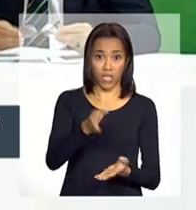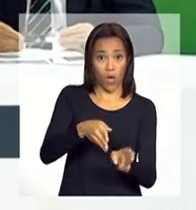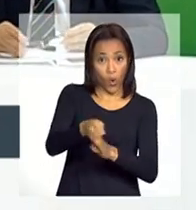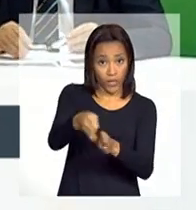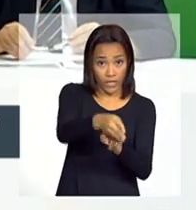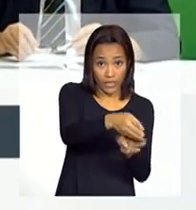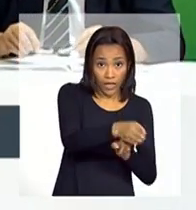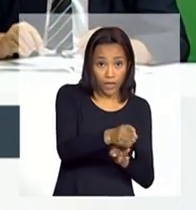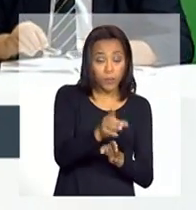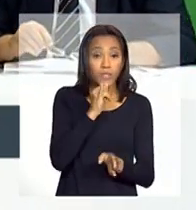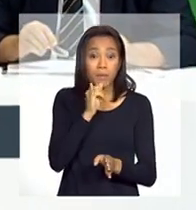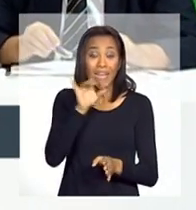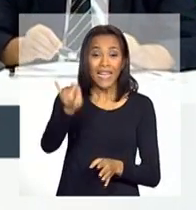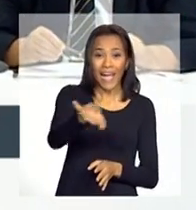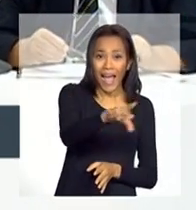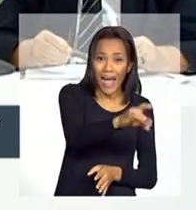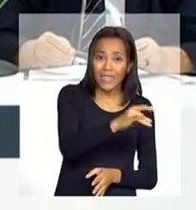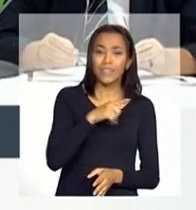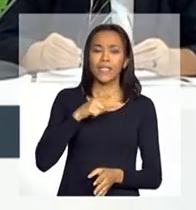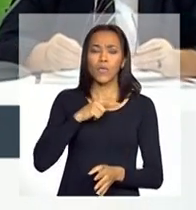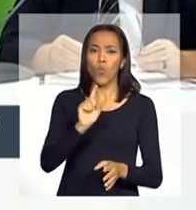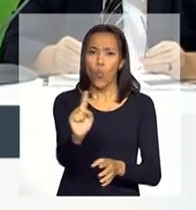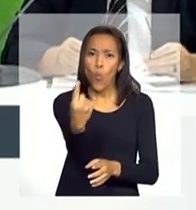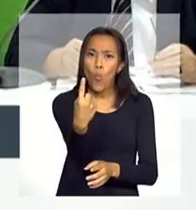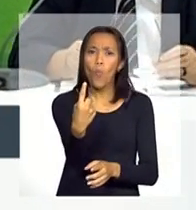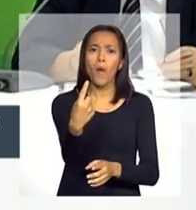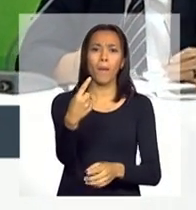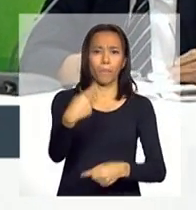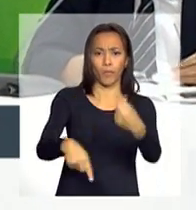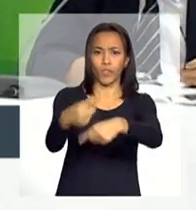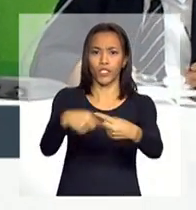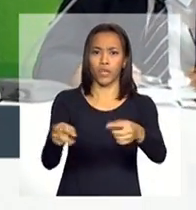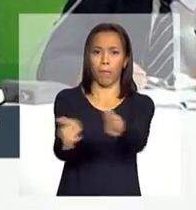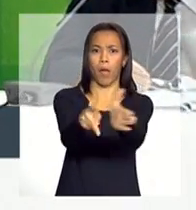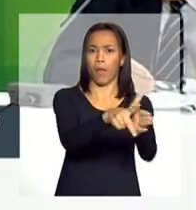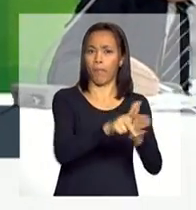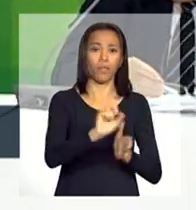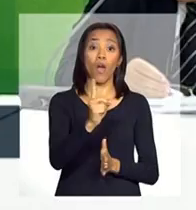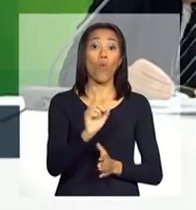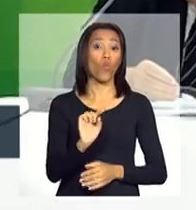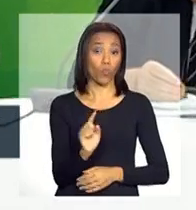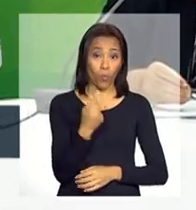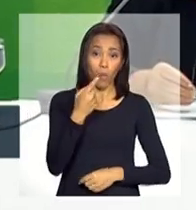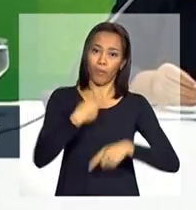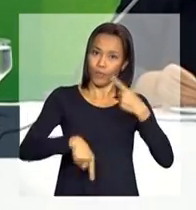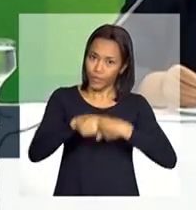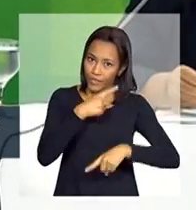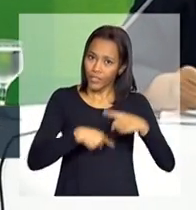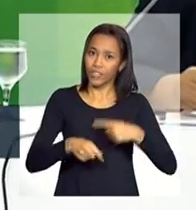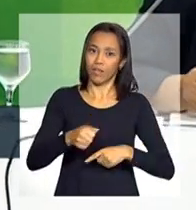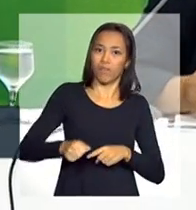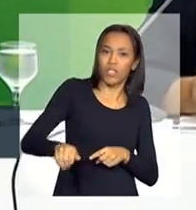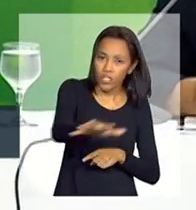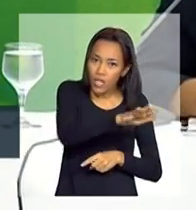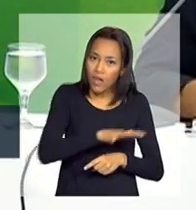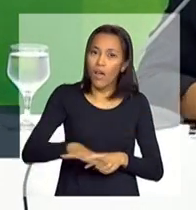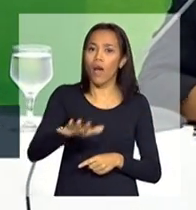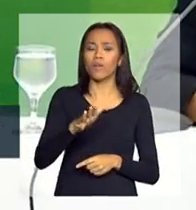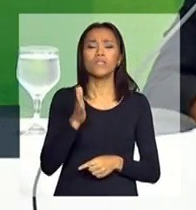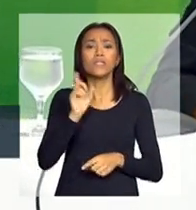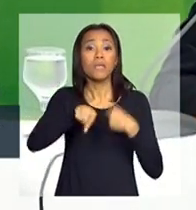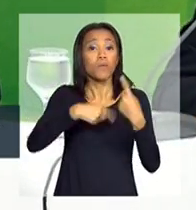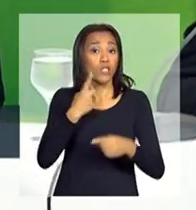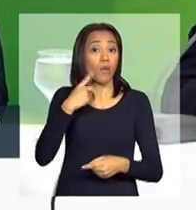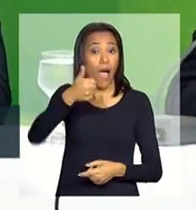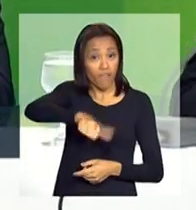cada agência ter uma política específica você vai ter uma política nacional estratégica você vai ter uma avaliação dessa política dos resultados e